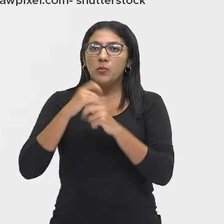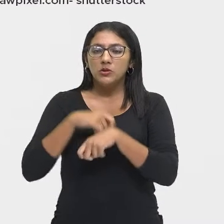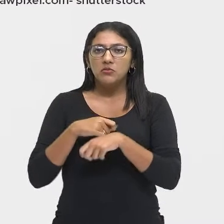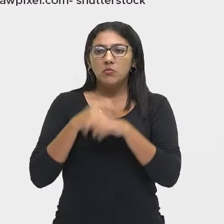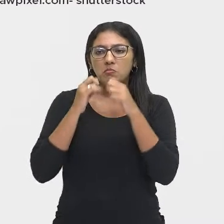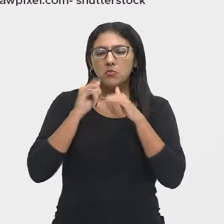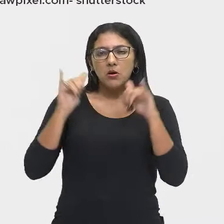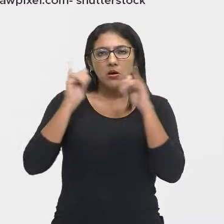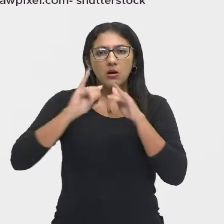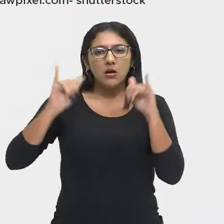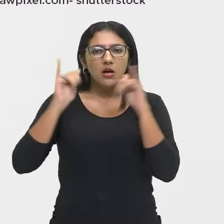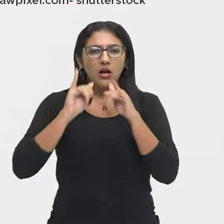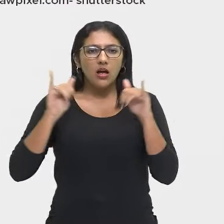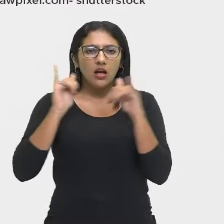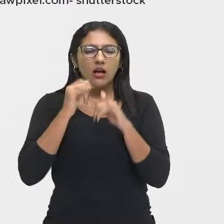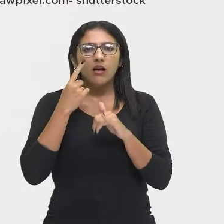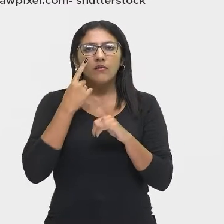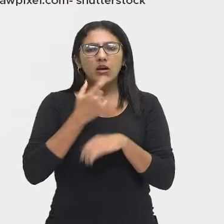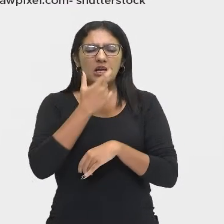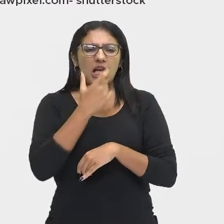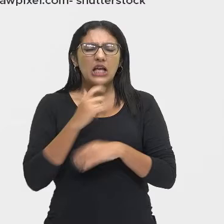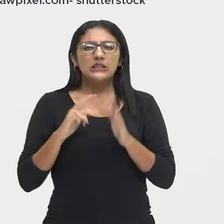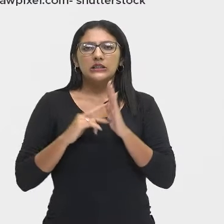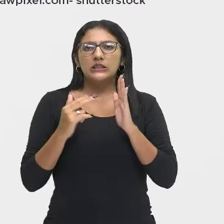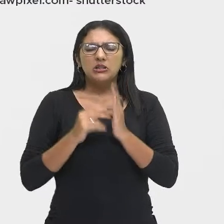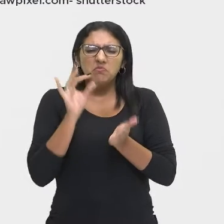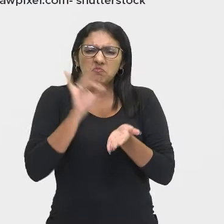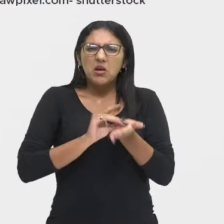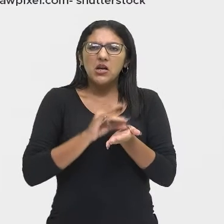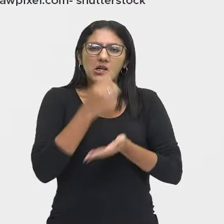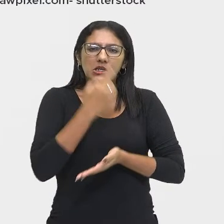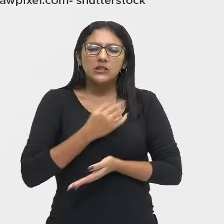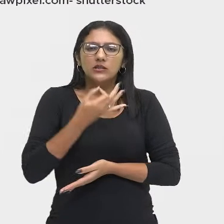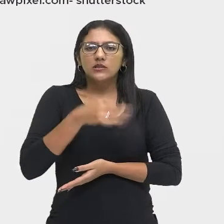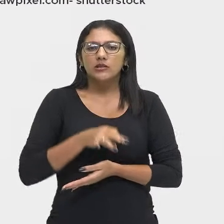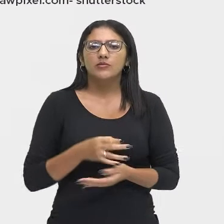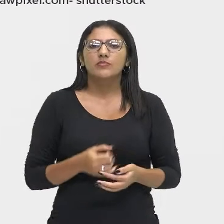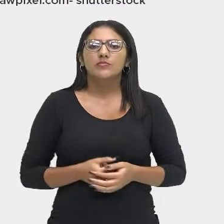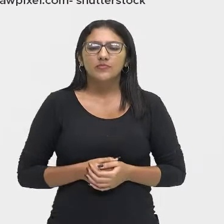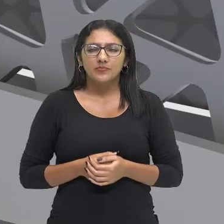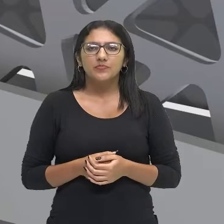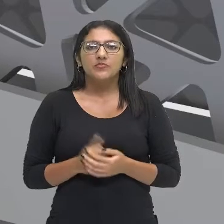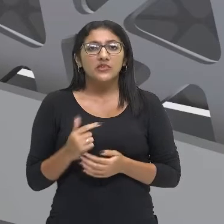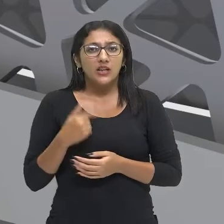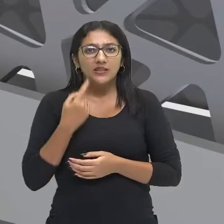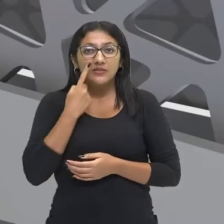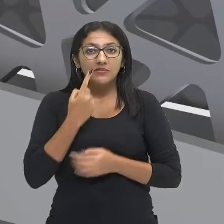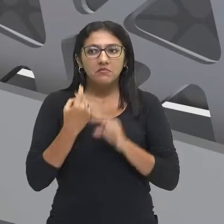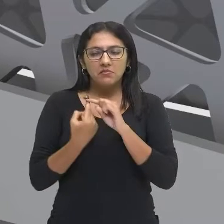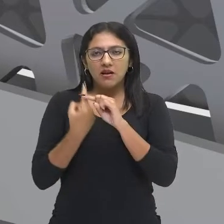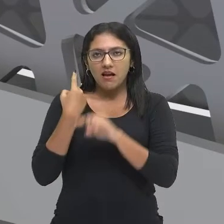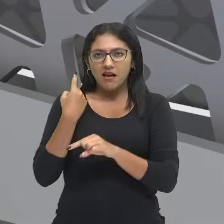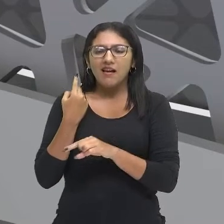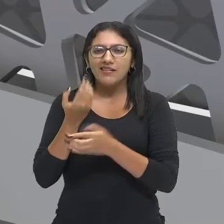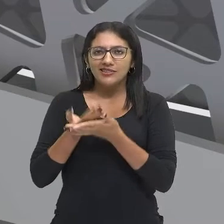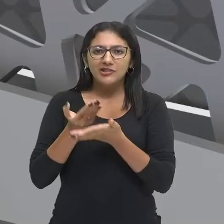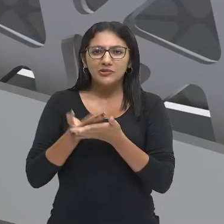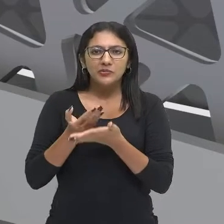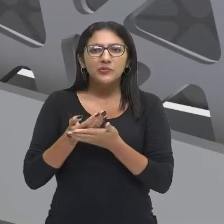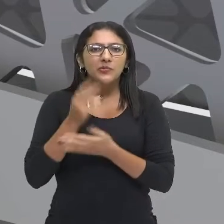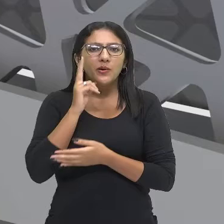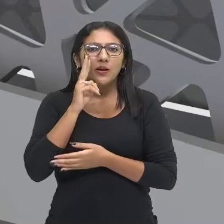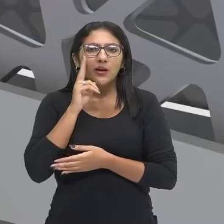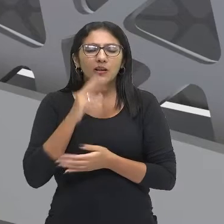vídeo como se fosse a expressão da verdade. Nós vimos isso, né, na aula anterior, quando nós